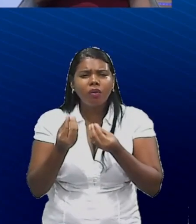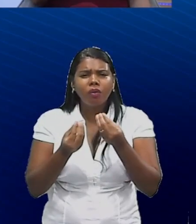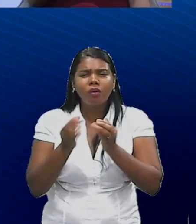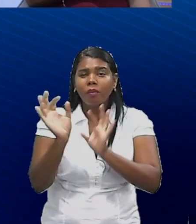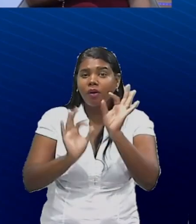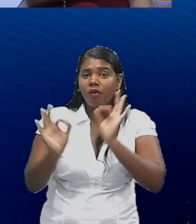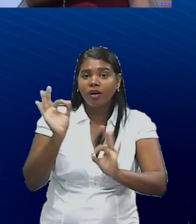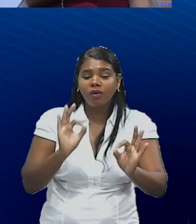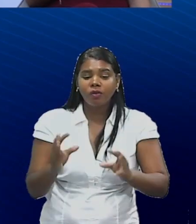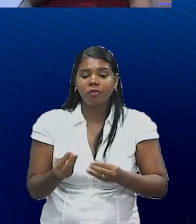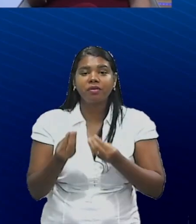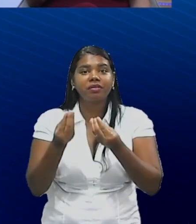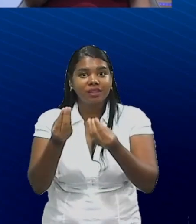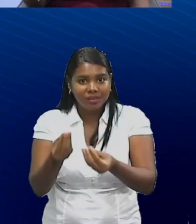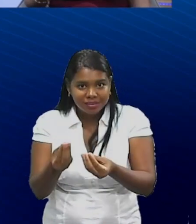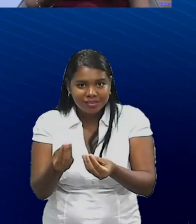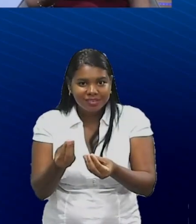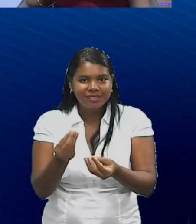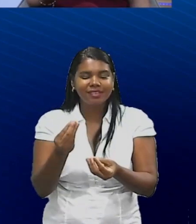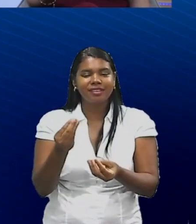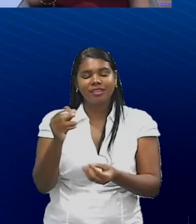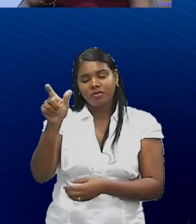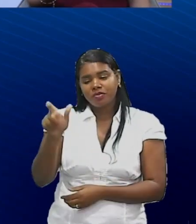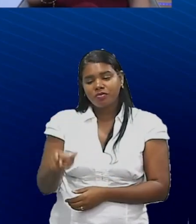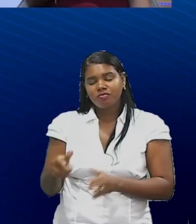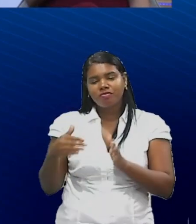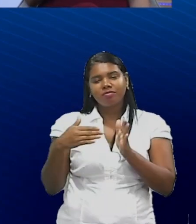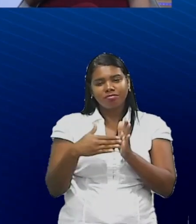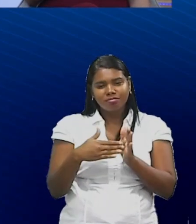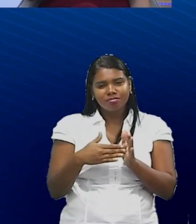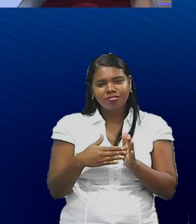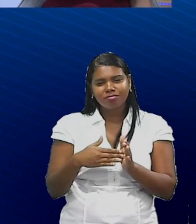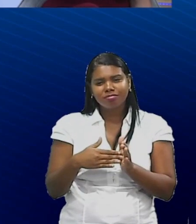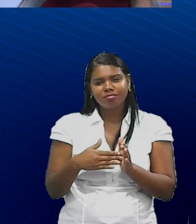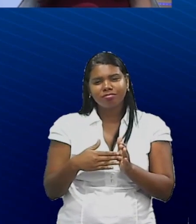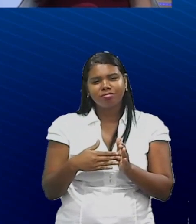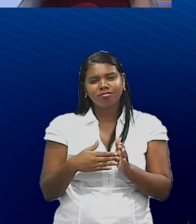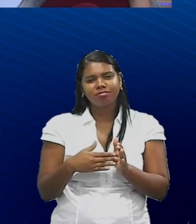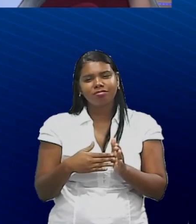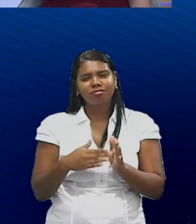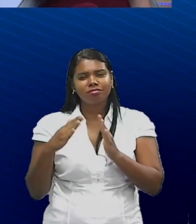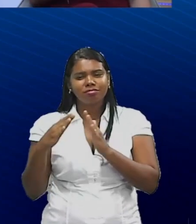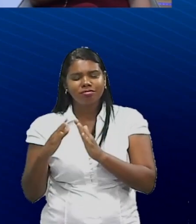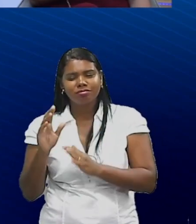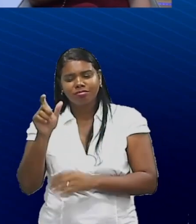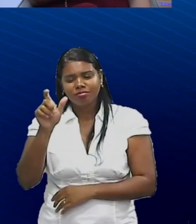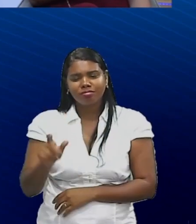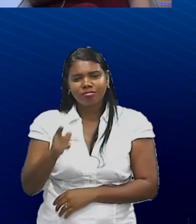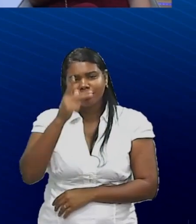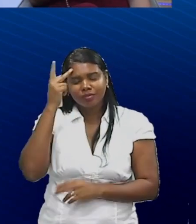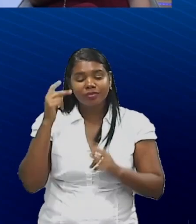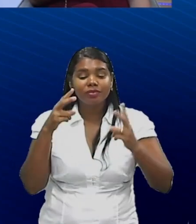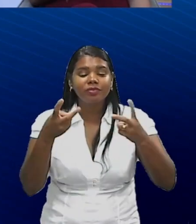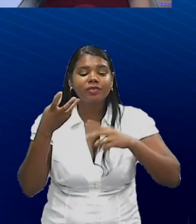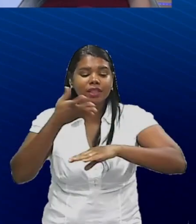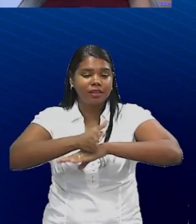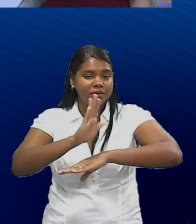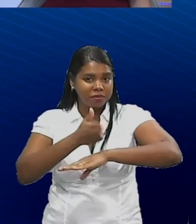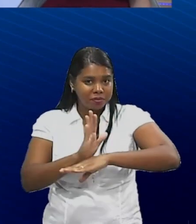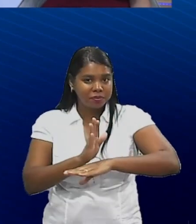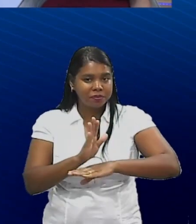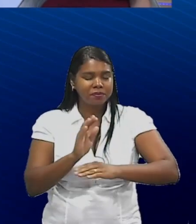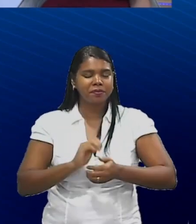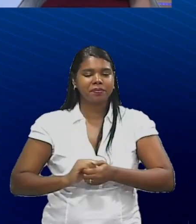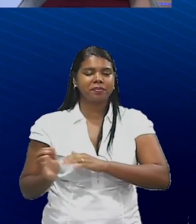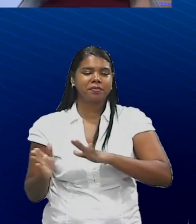como é oferecido o serviço, como chega ao cliente, né? Essa visão sistêmica, ela é imprescindível na prática da qualidade.